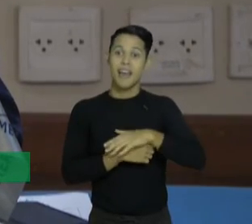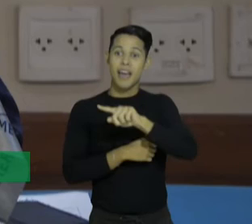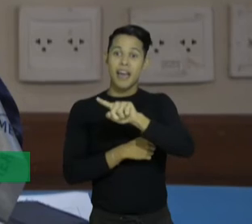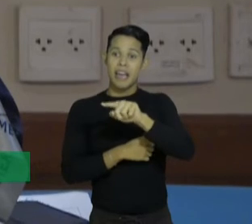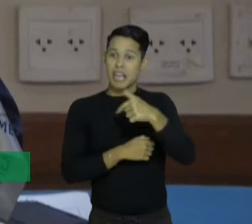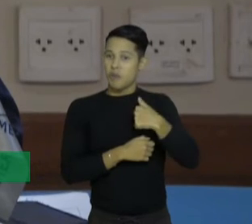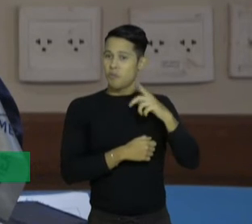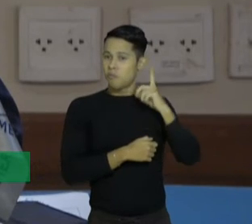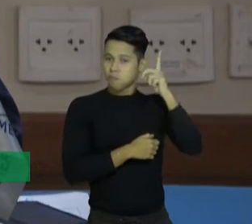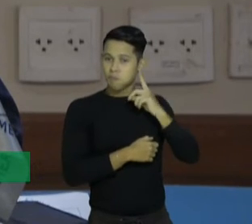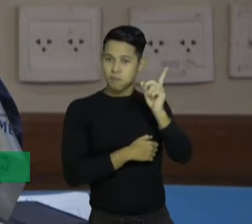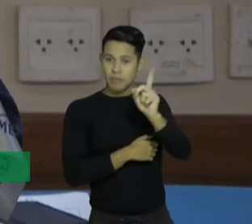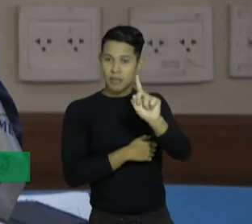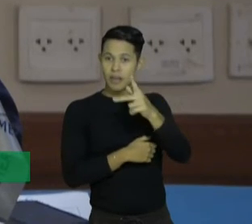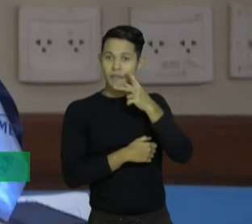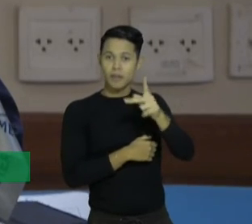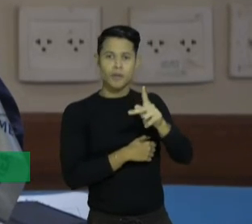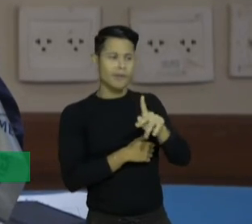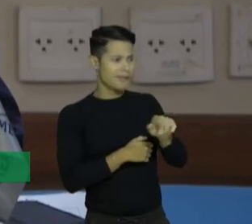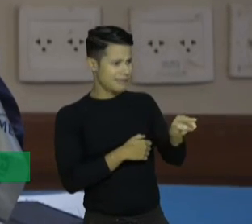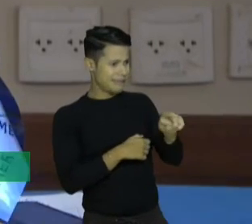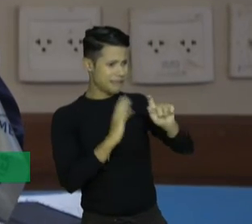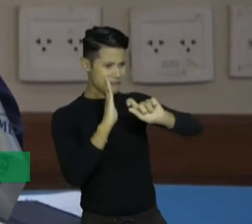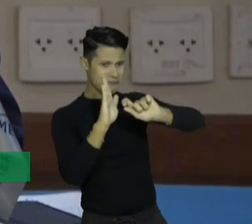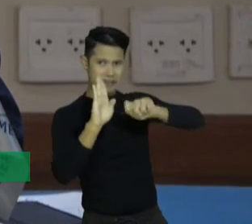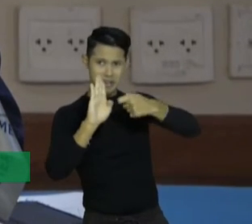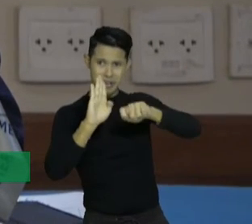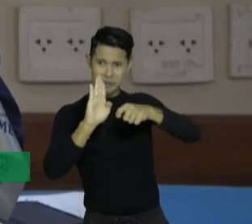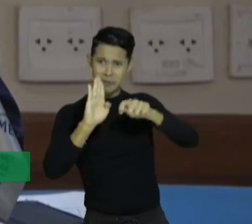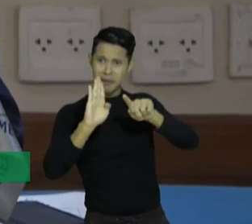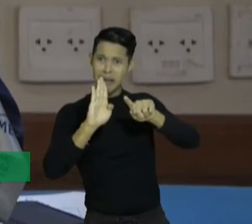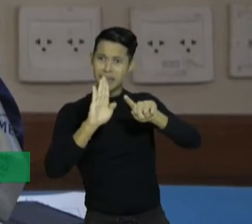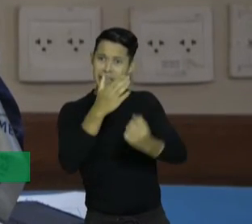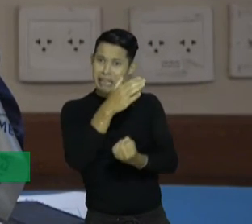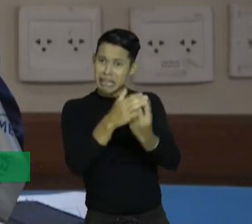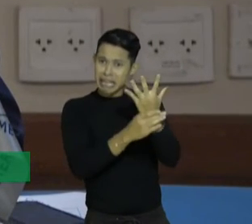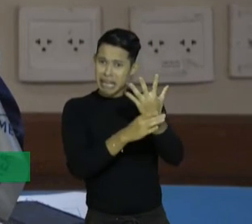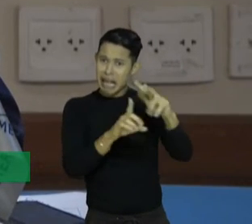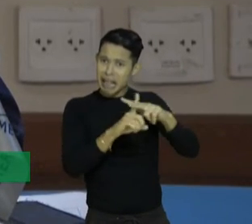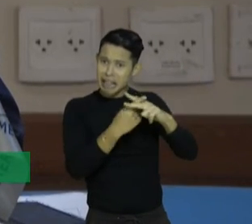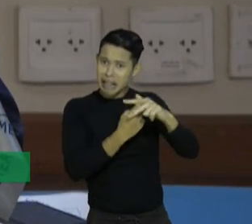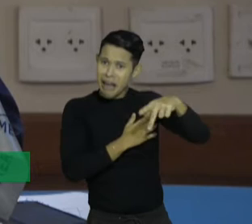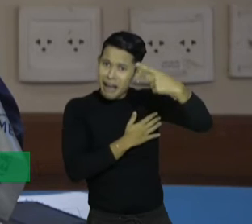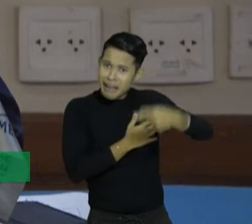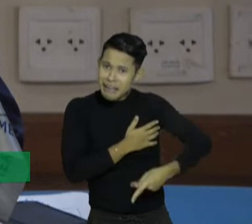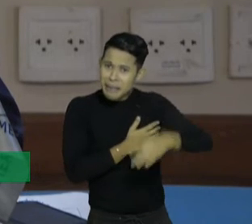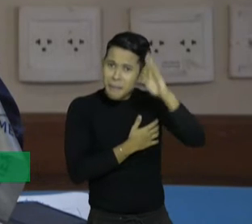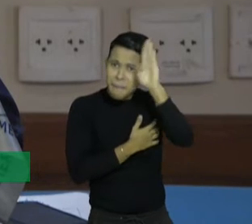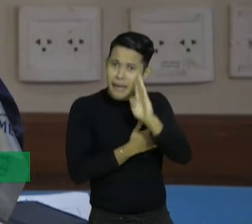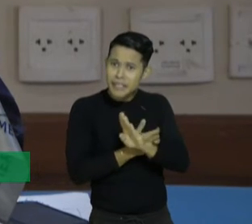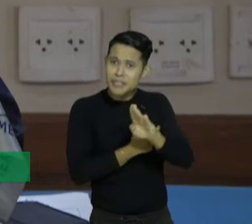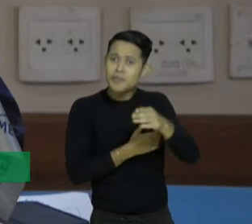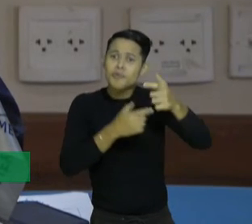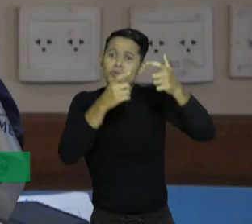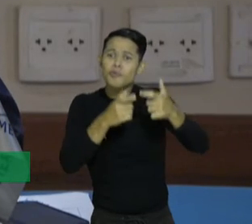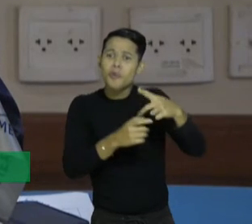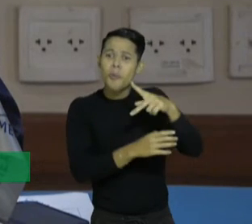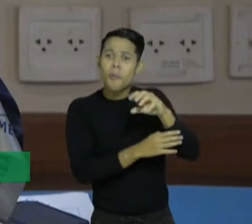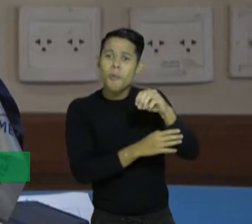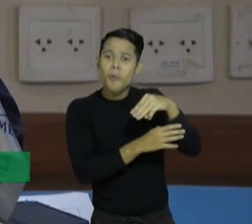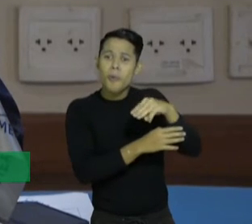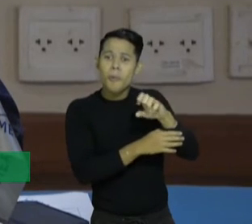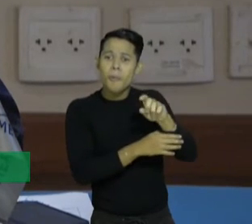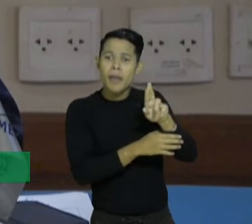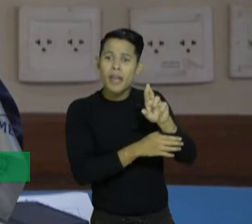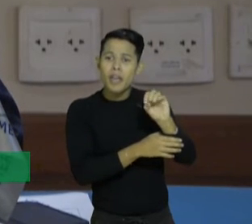mas essa fechadura é feita em Pomerode eu disse mas como assim Pomerode dis sim aqui feito em Pomerode eu fui ver na